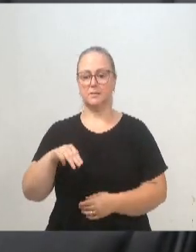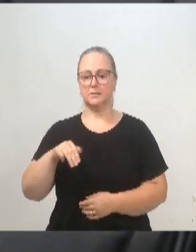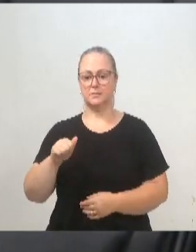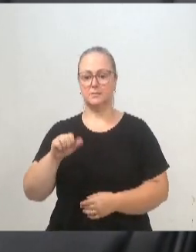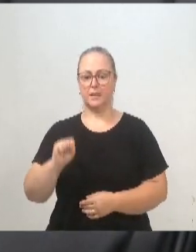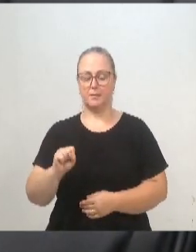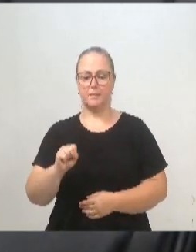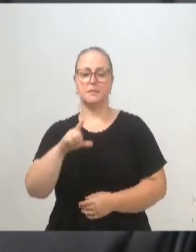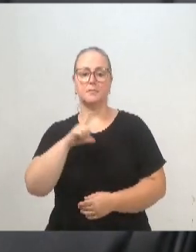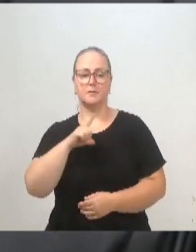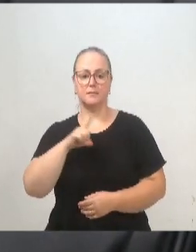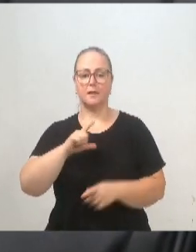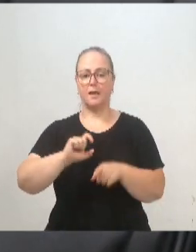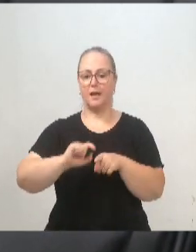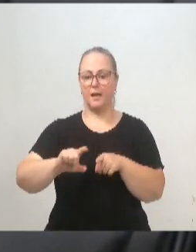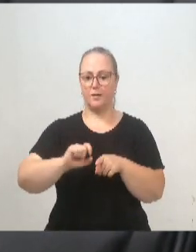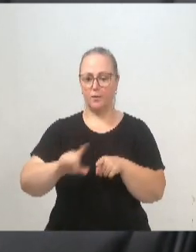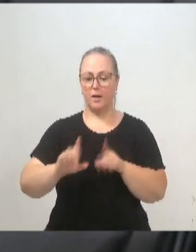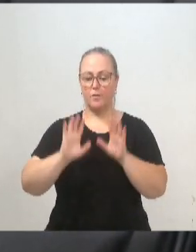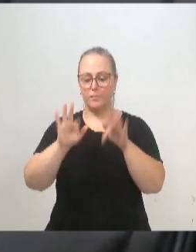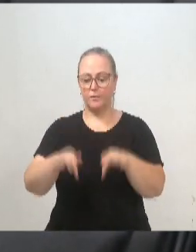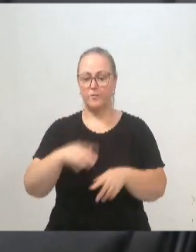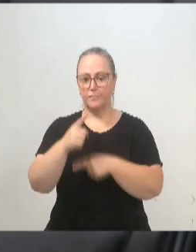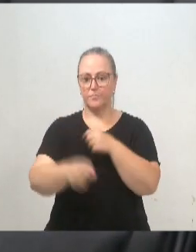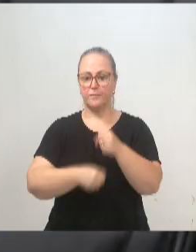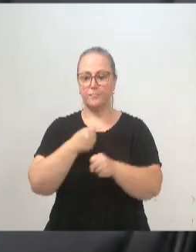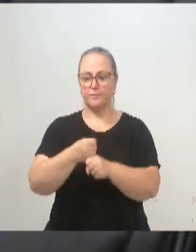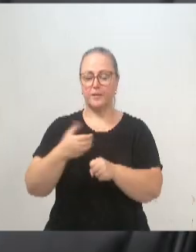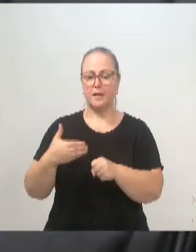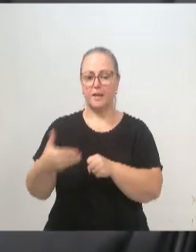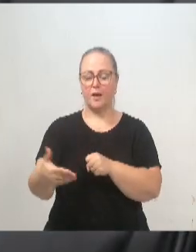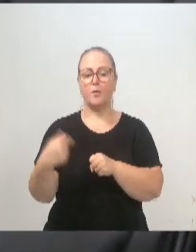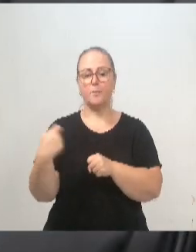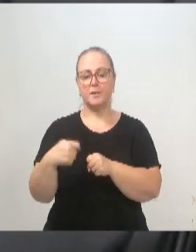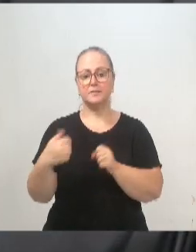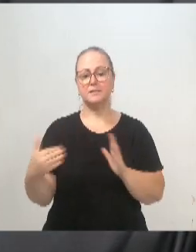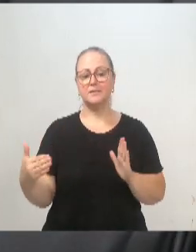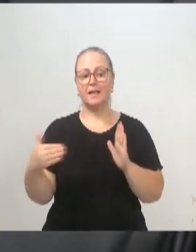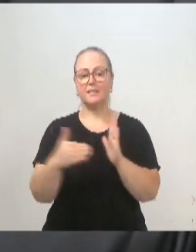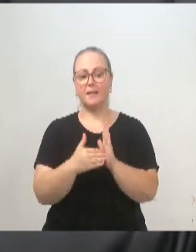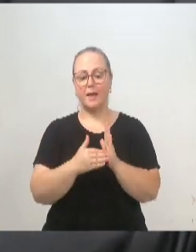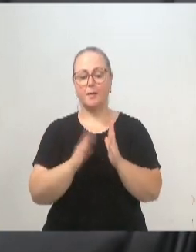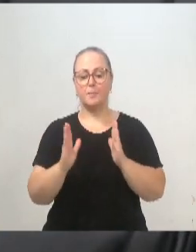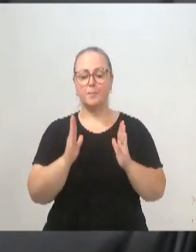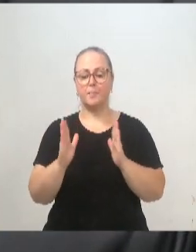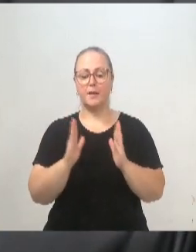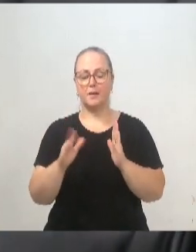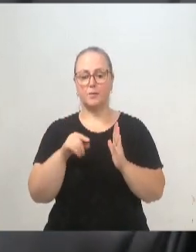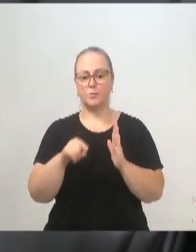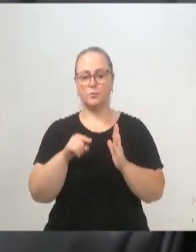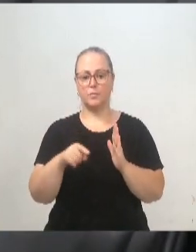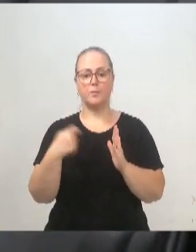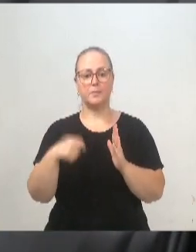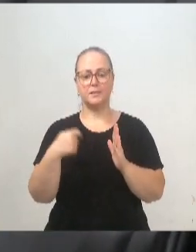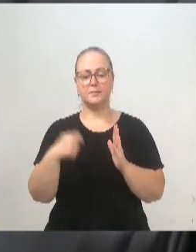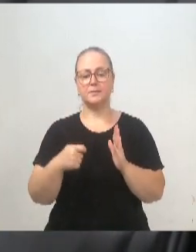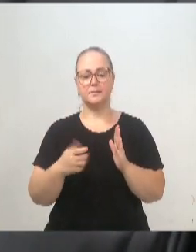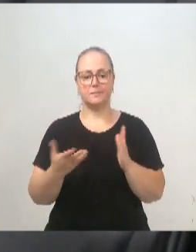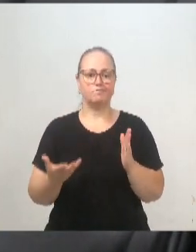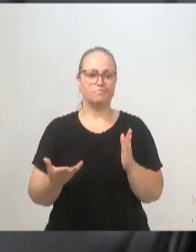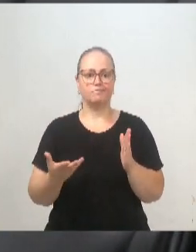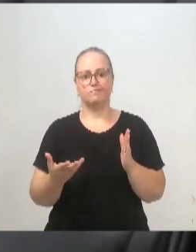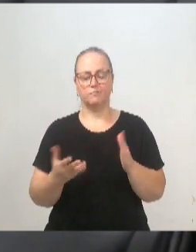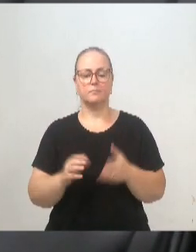aluguel, ainda agora no final do ano, nós já estamos de aviso prévio, porque sairá um grande empreendimento imobiliário ali na Rua 15, naquele